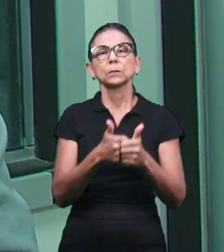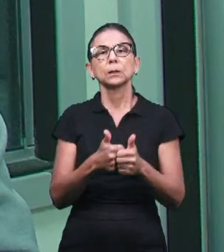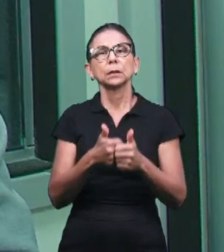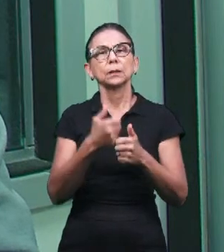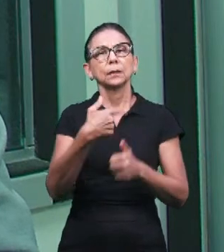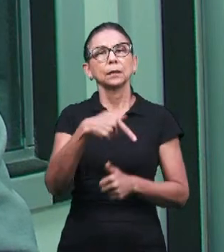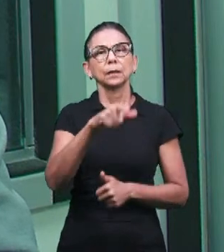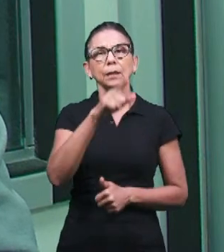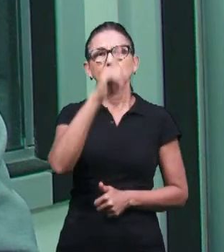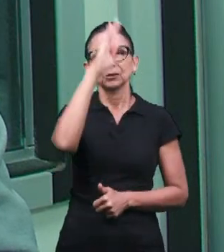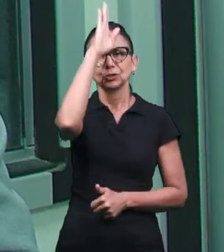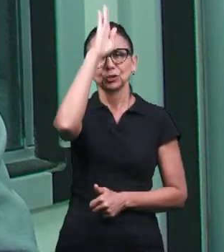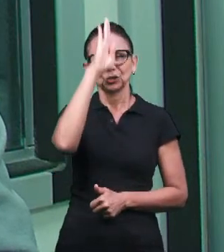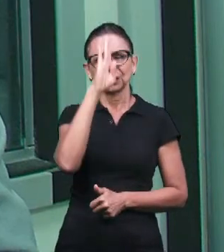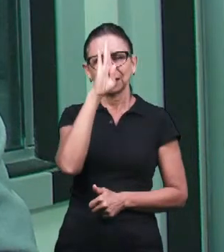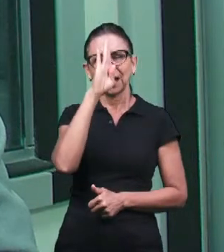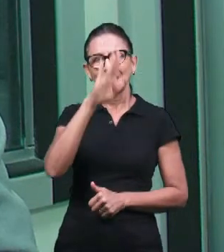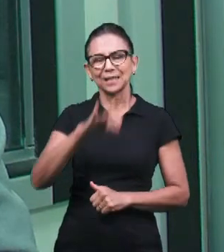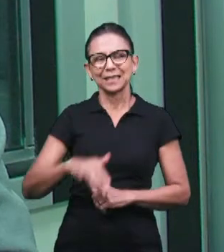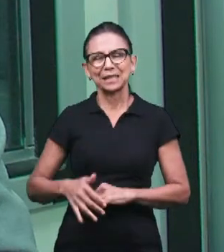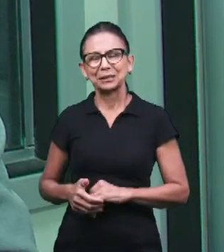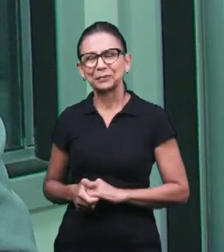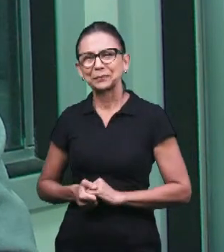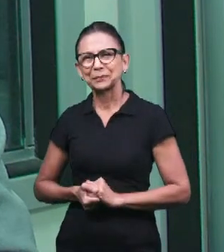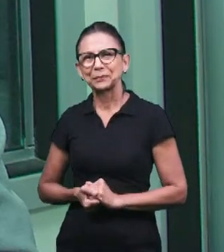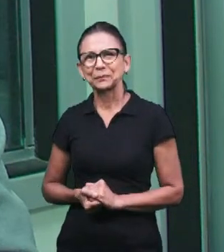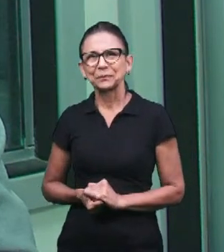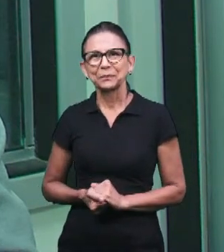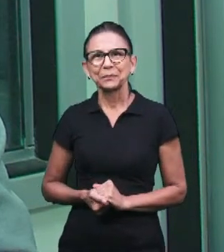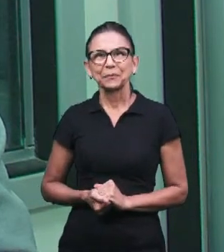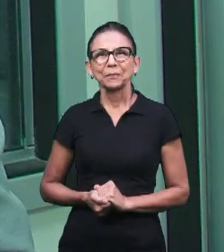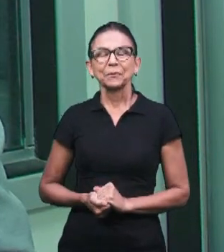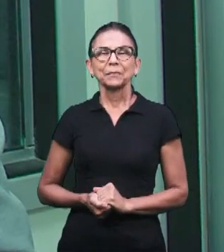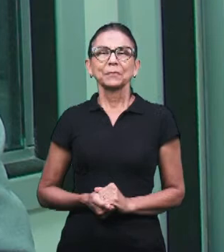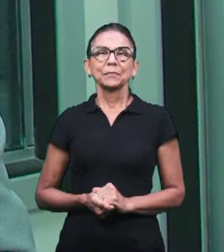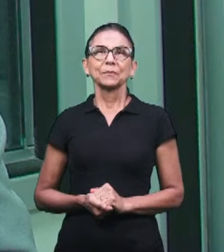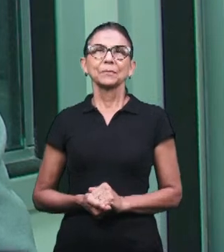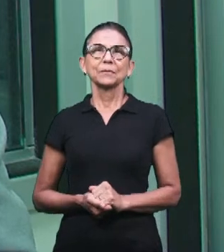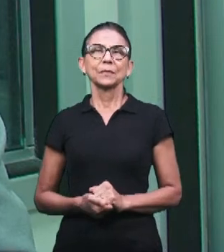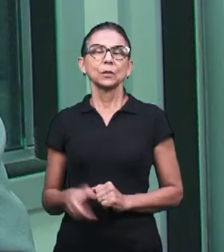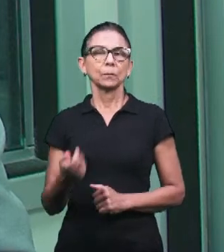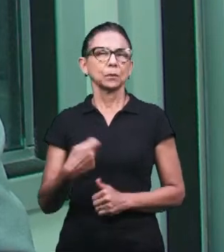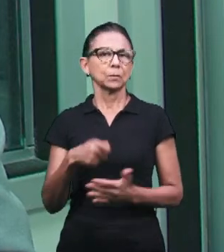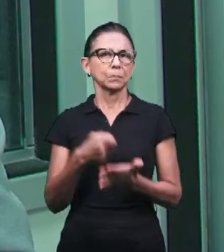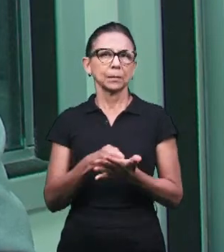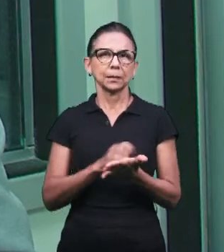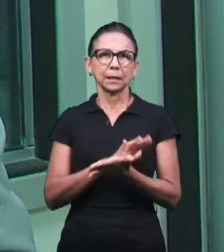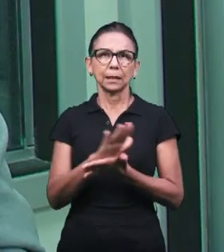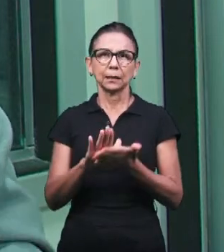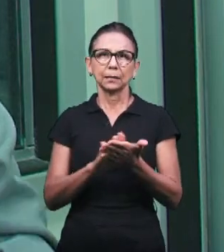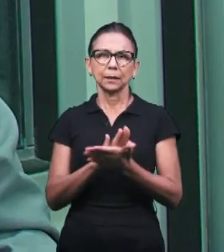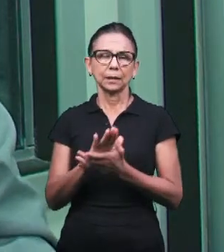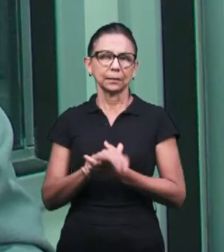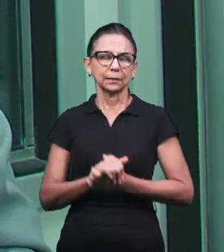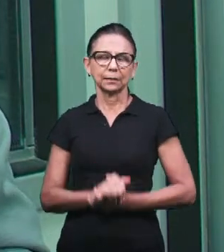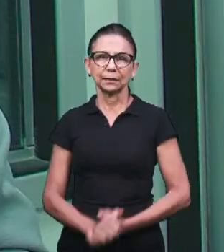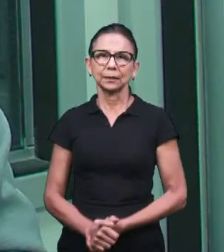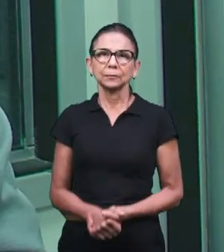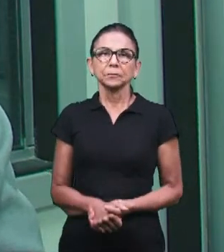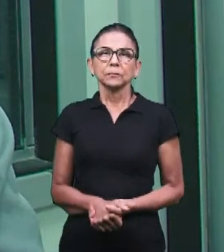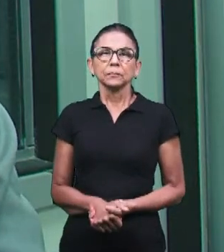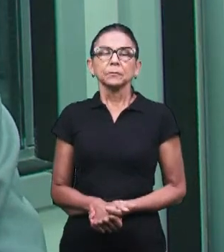tudo foi promovido de forma tal que não trouxesse nenhum impacto financeiro na comunidade cristã Maranata e nos